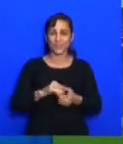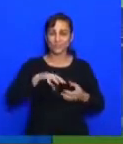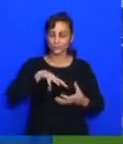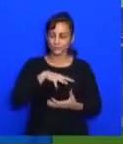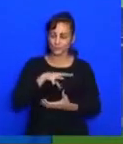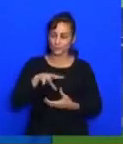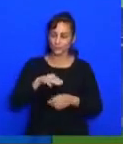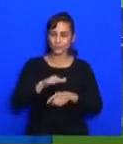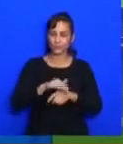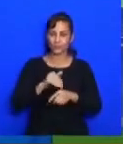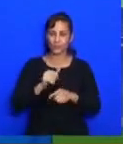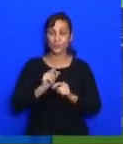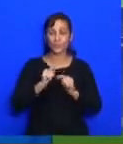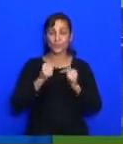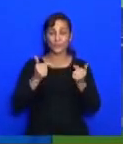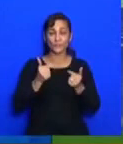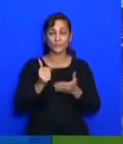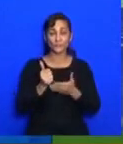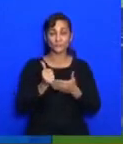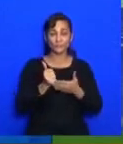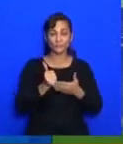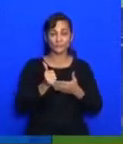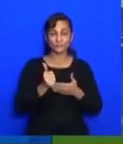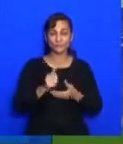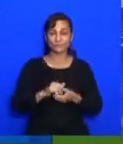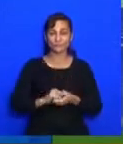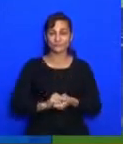O globo girando, você chamando, a sorte chegando.